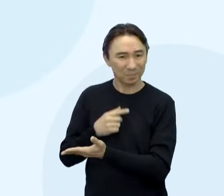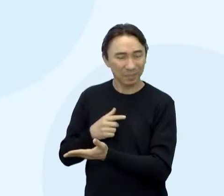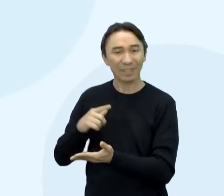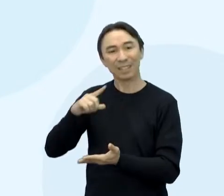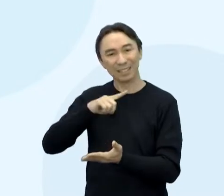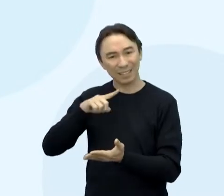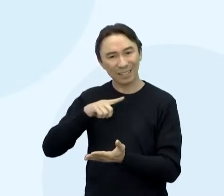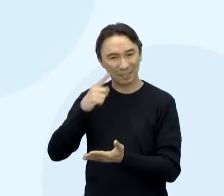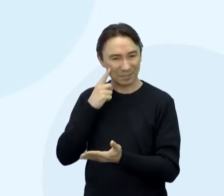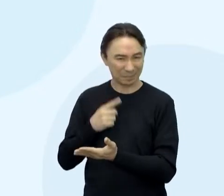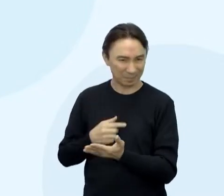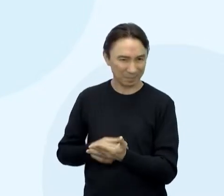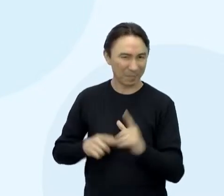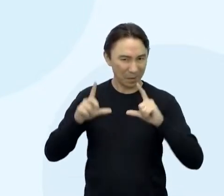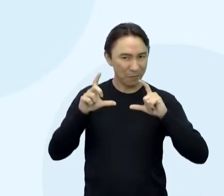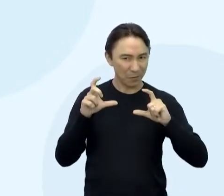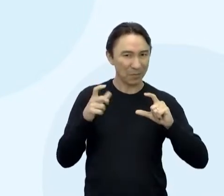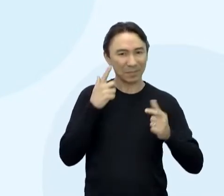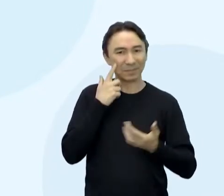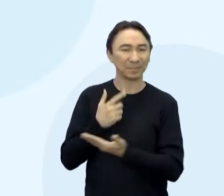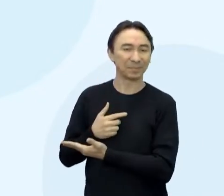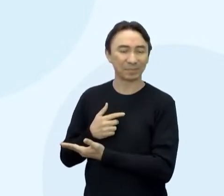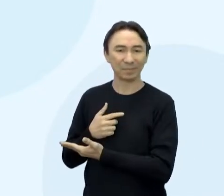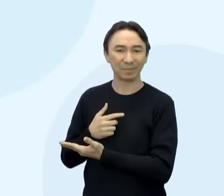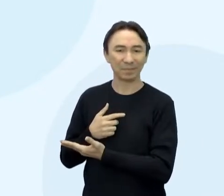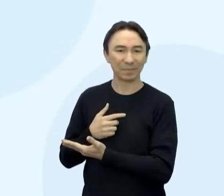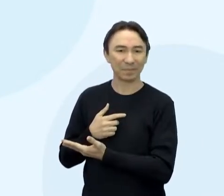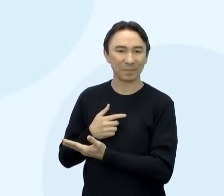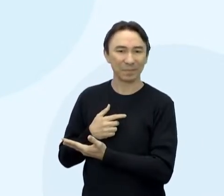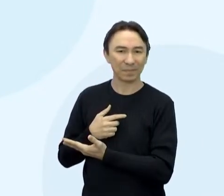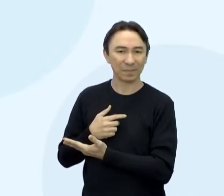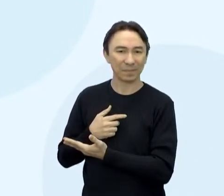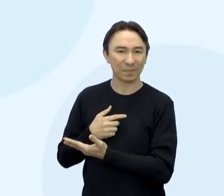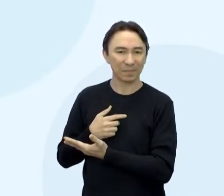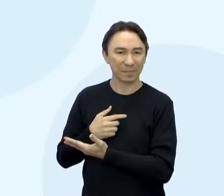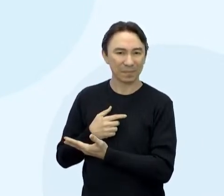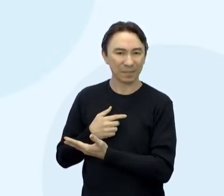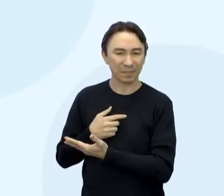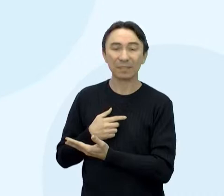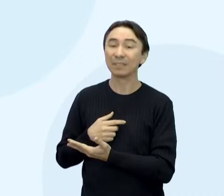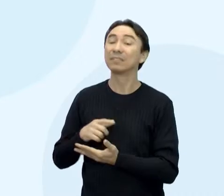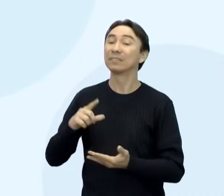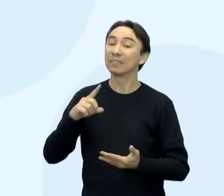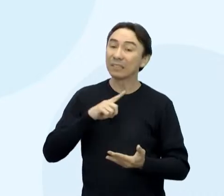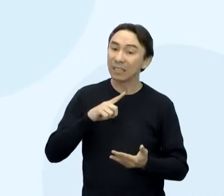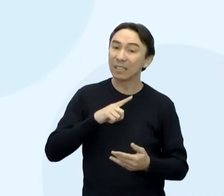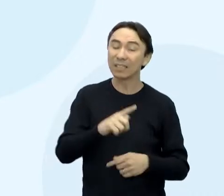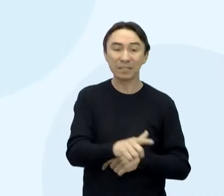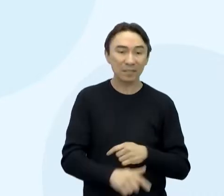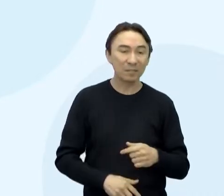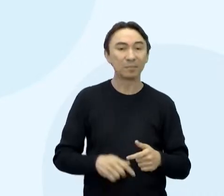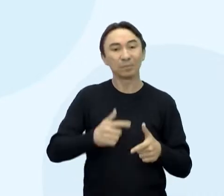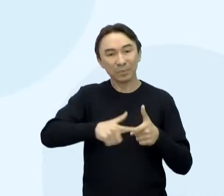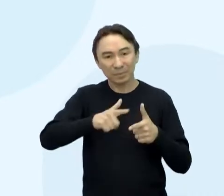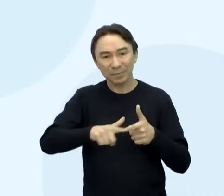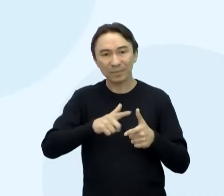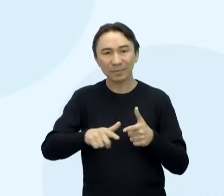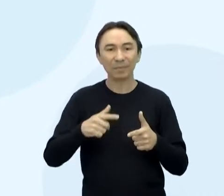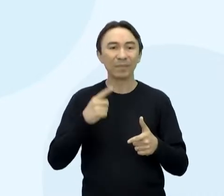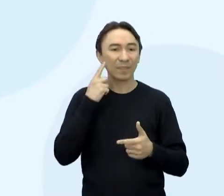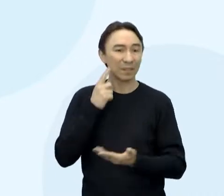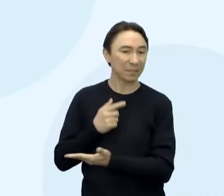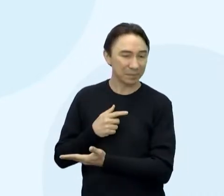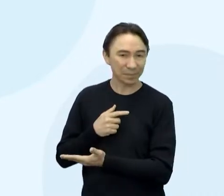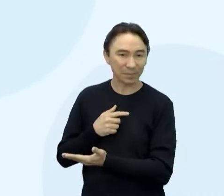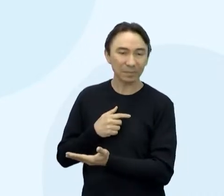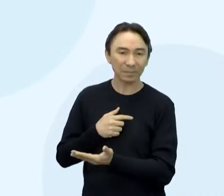para auxiliá-los a respeito disso, né? Então, quando a gente fala do prognatismo, a gente está falando da mandíbula, então a gente está